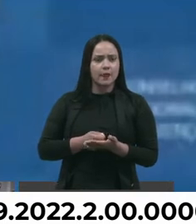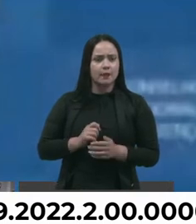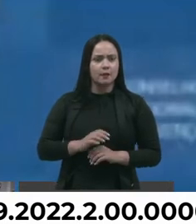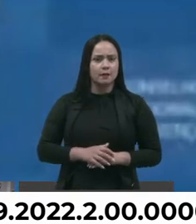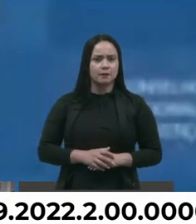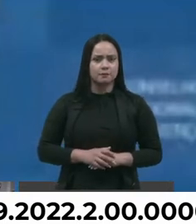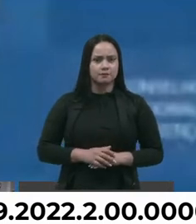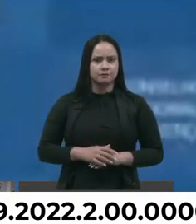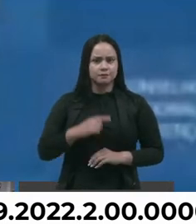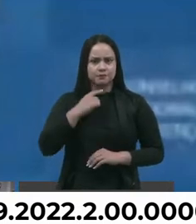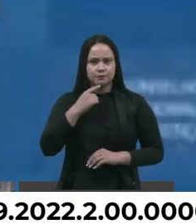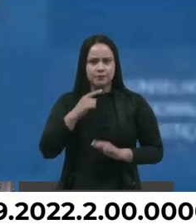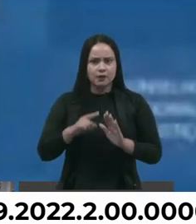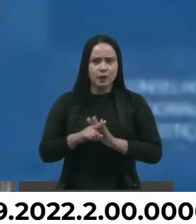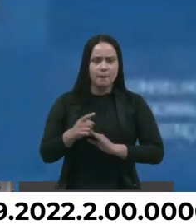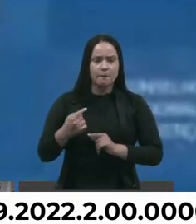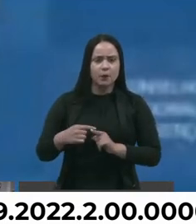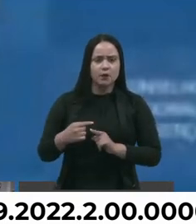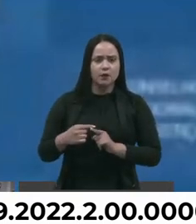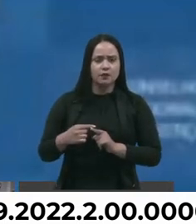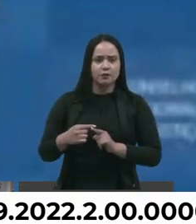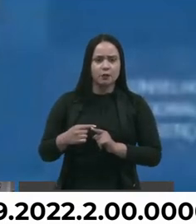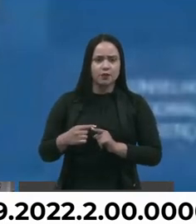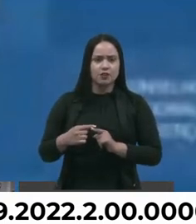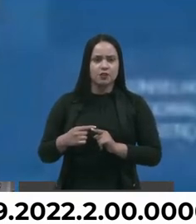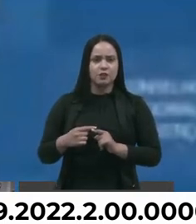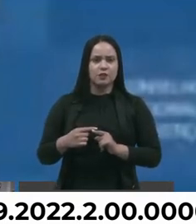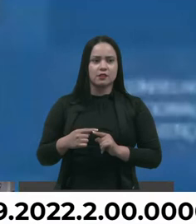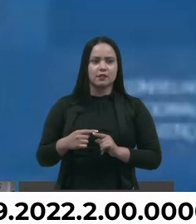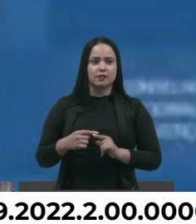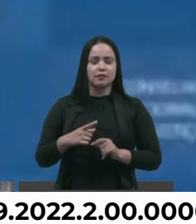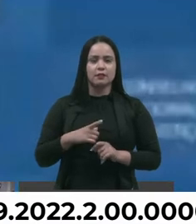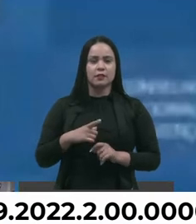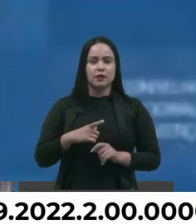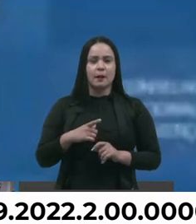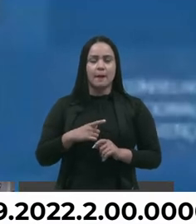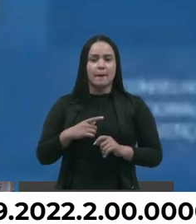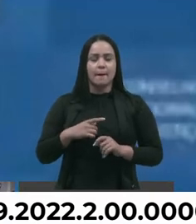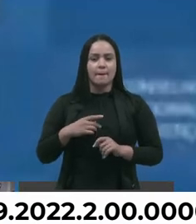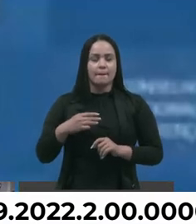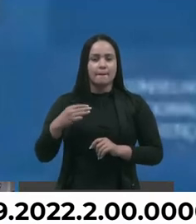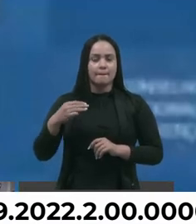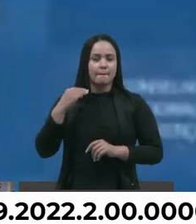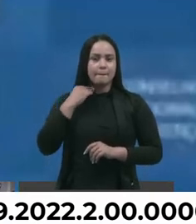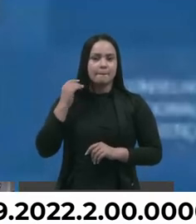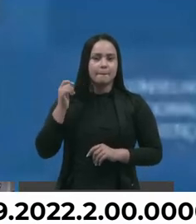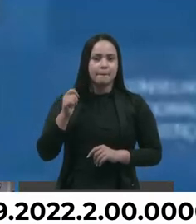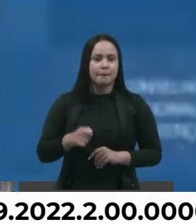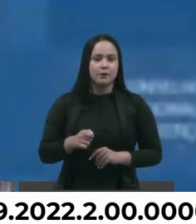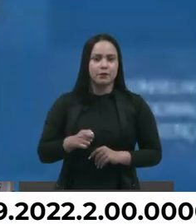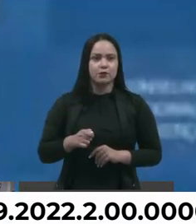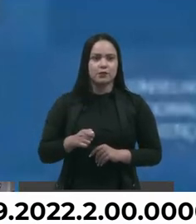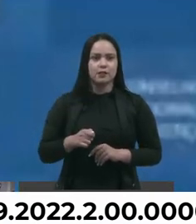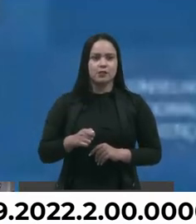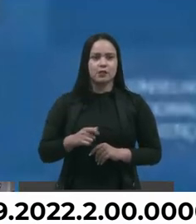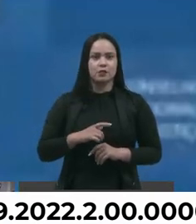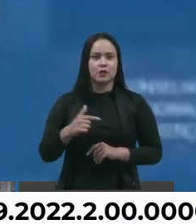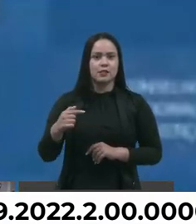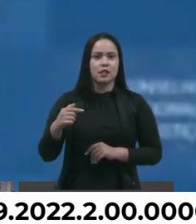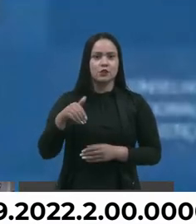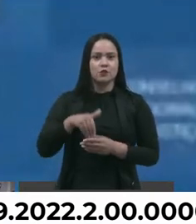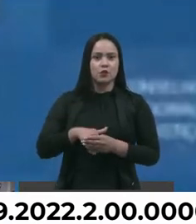nessa questão, por quê? Porque foi se abrir um padre contra um magistrado com 7 votos